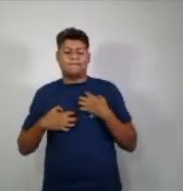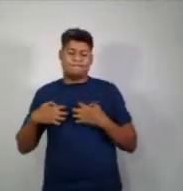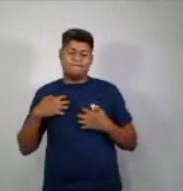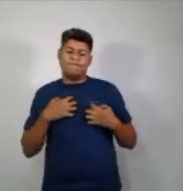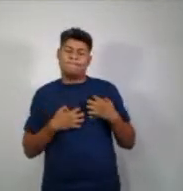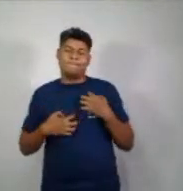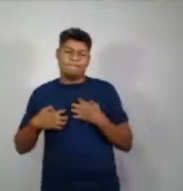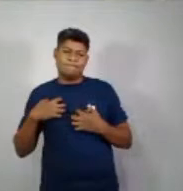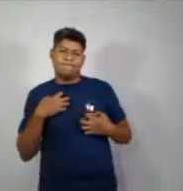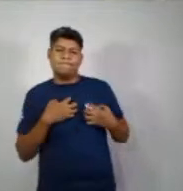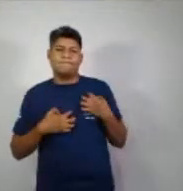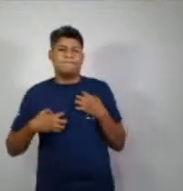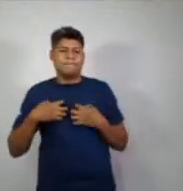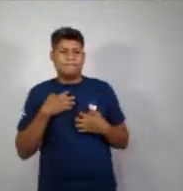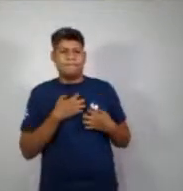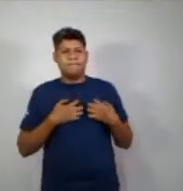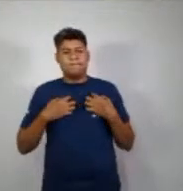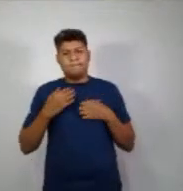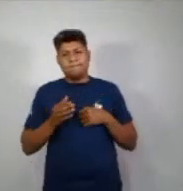muito disfarçar.